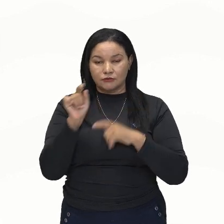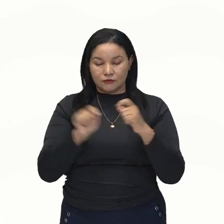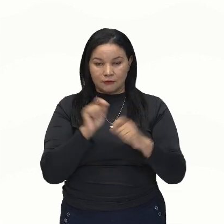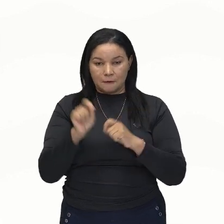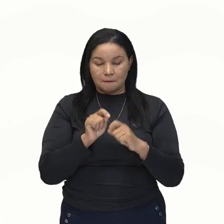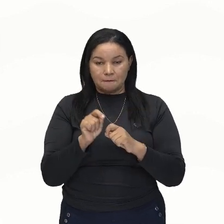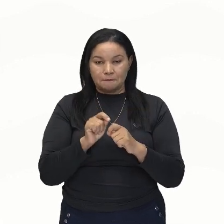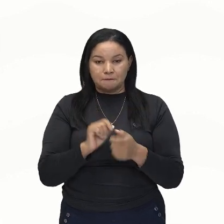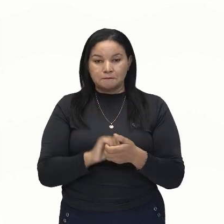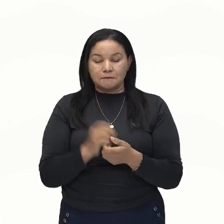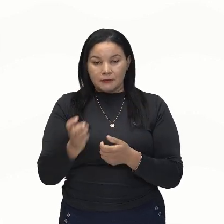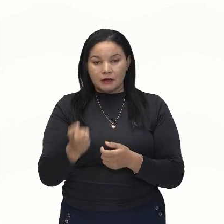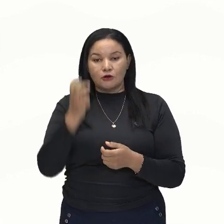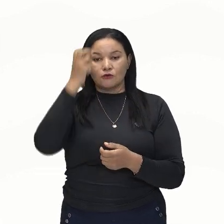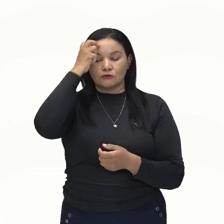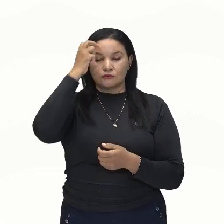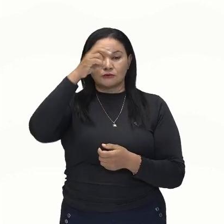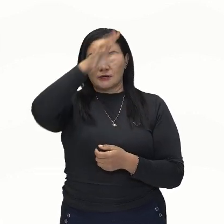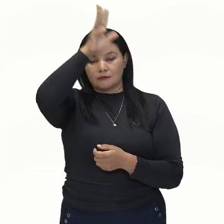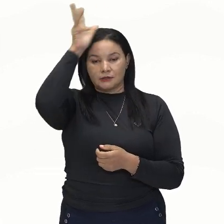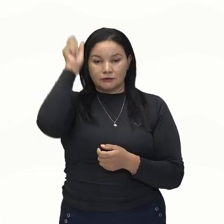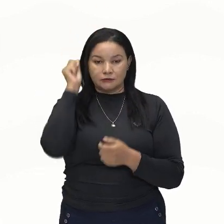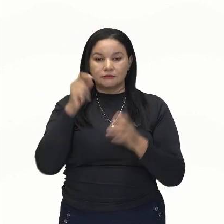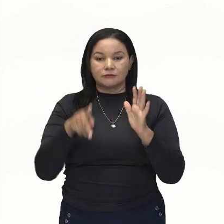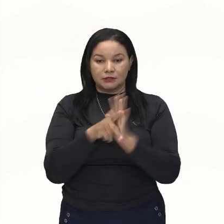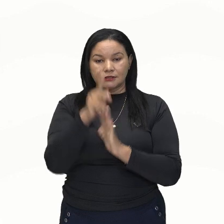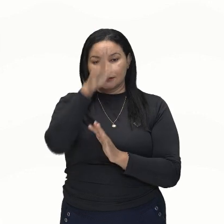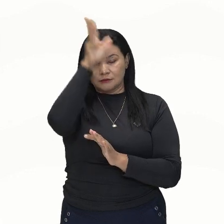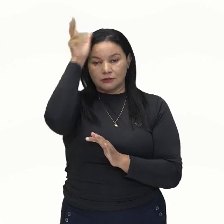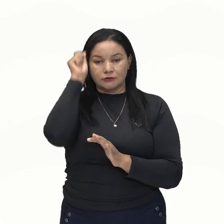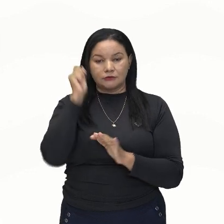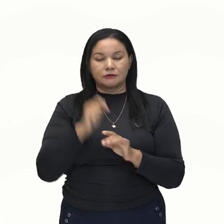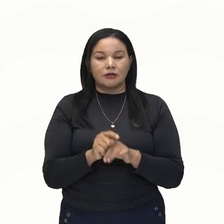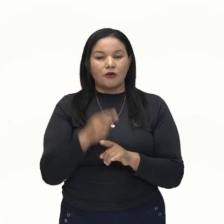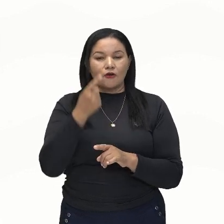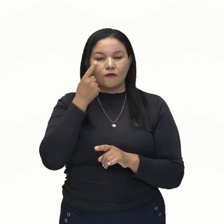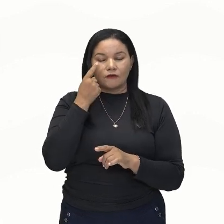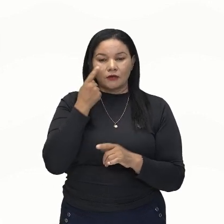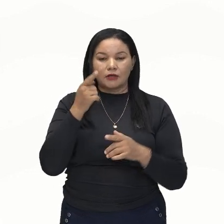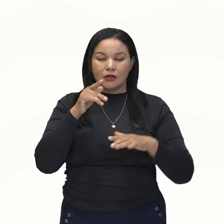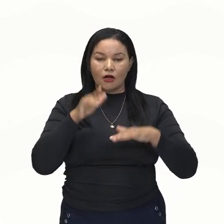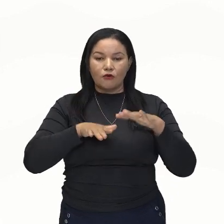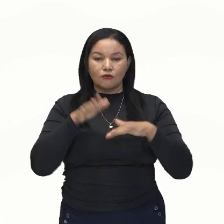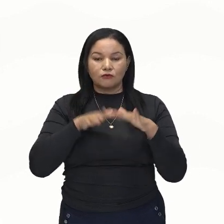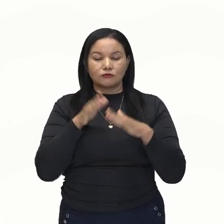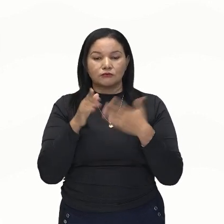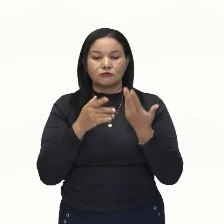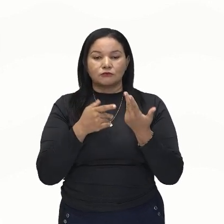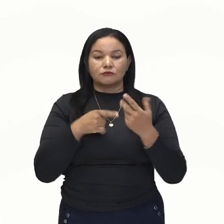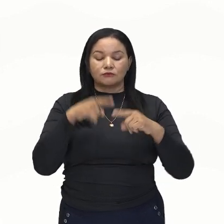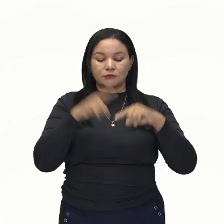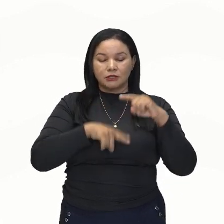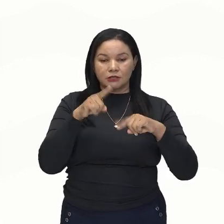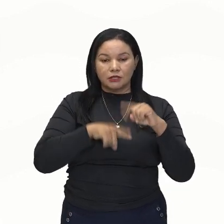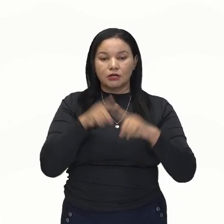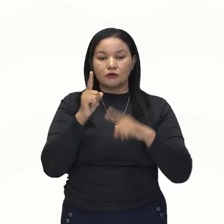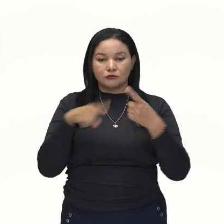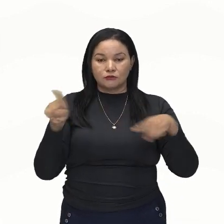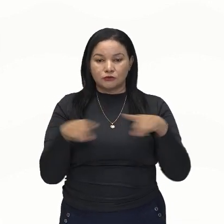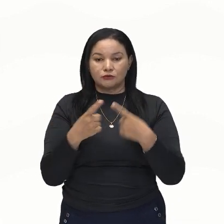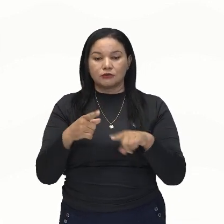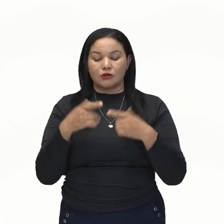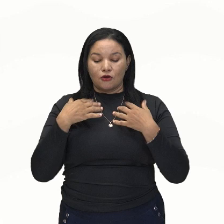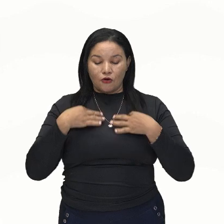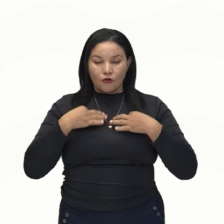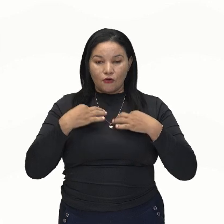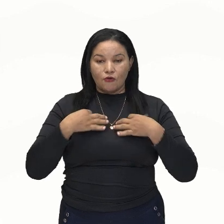nossa cultura amazônica. Vamos ver como instrumentos musicais, vestimenta, arte plumária e outras